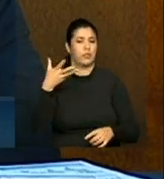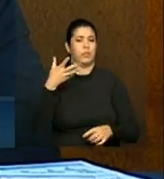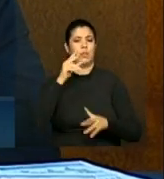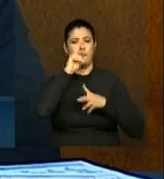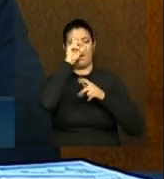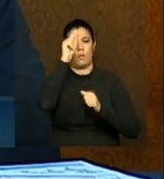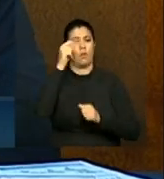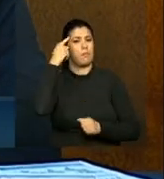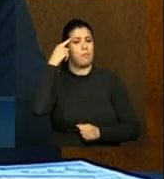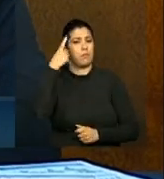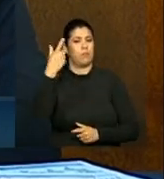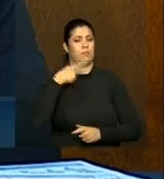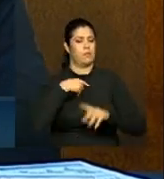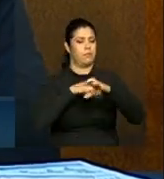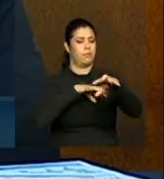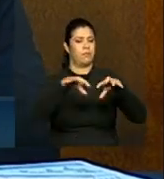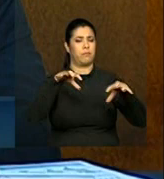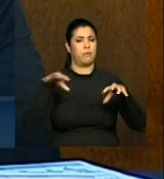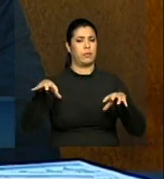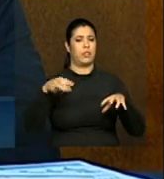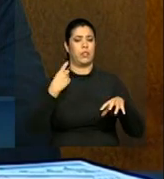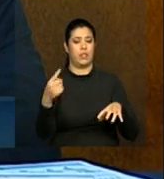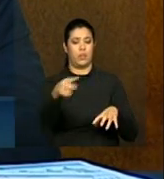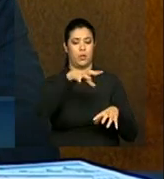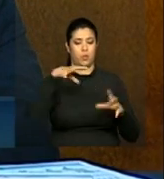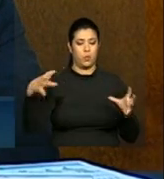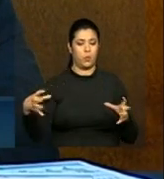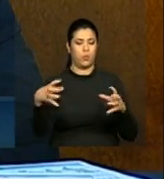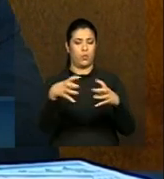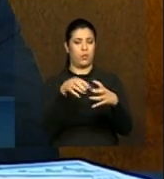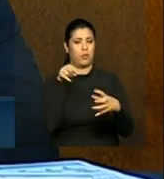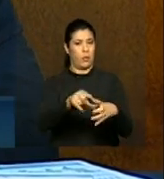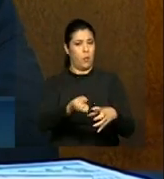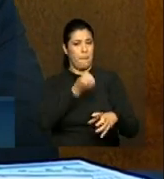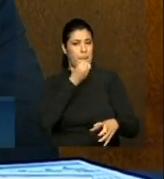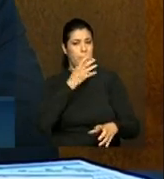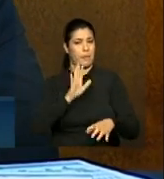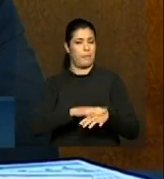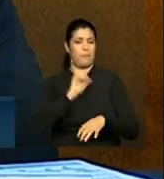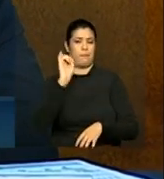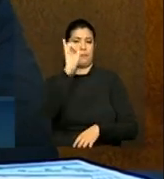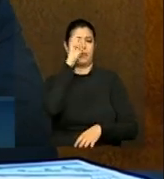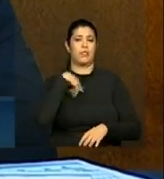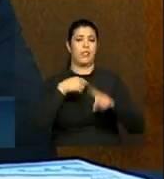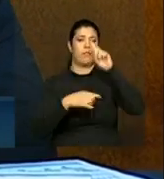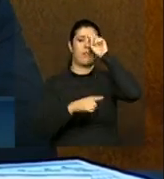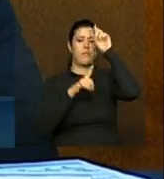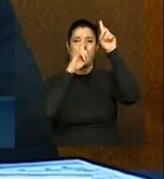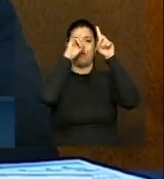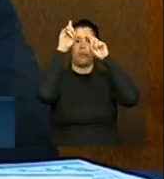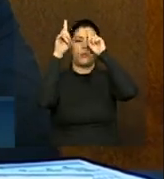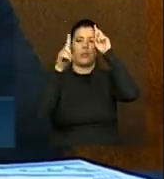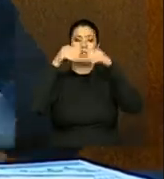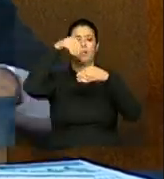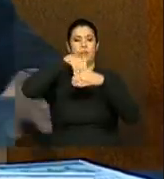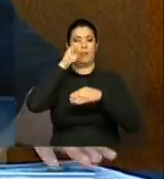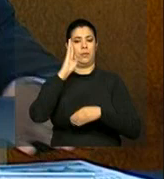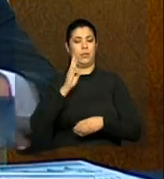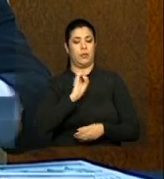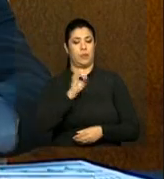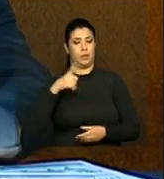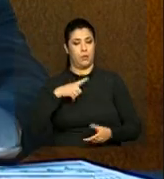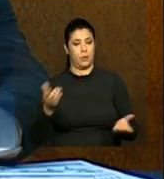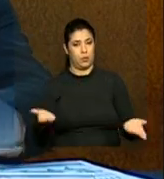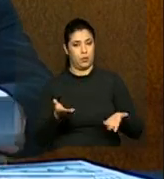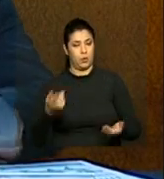ideológica no Brasil, ah, de que é o nosso bem, certamente o nosso bem mais precioso, que é a democracia brasileira. Se hoje a gente